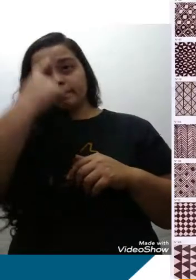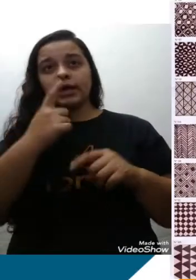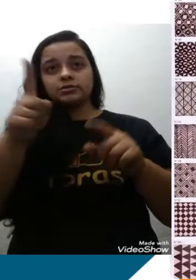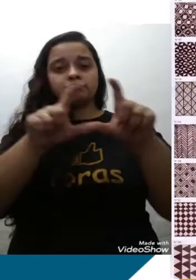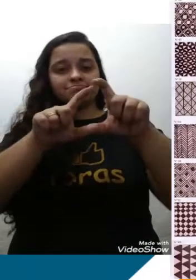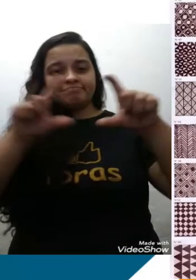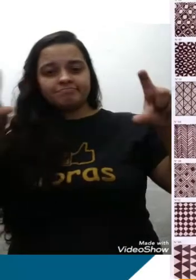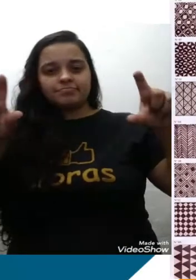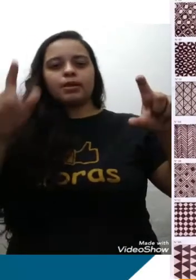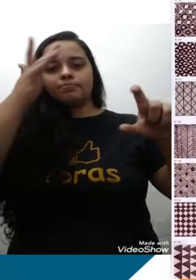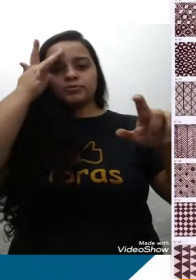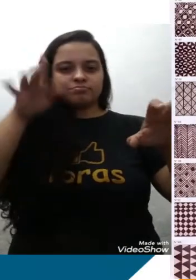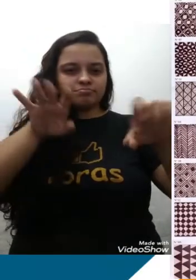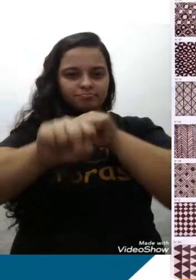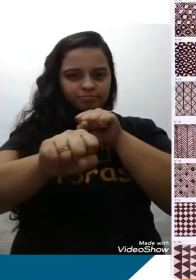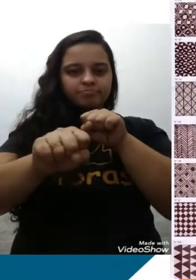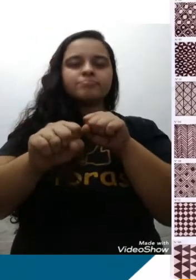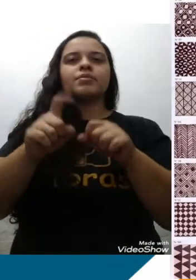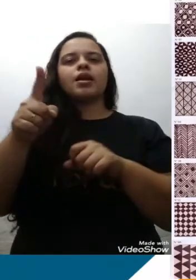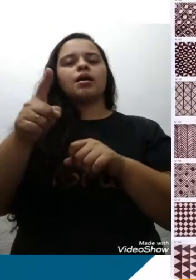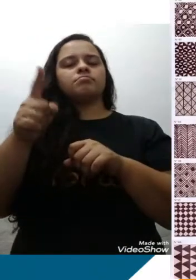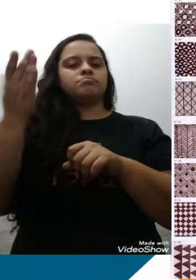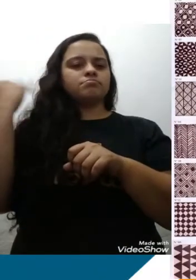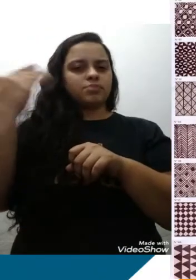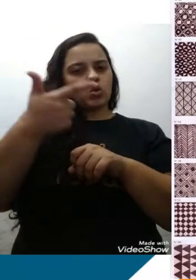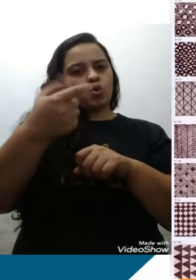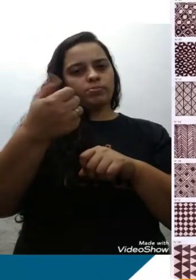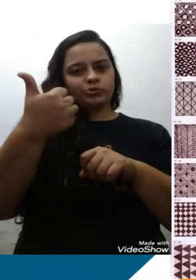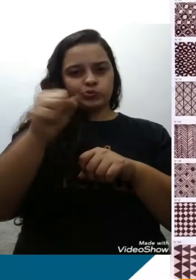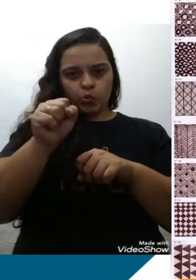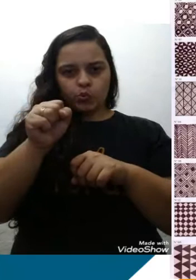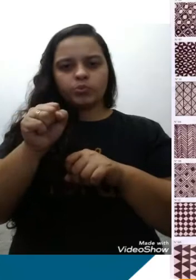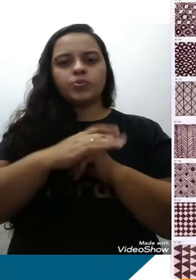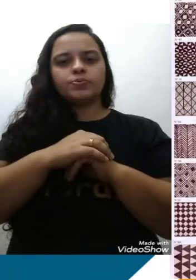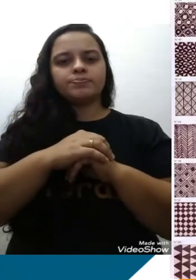Ou então essa foto belíssima, né, bastante representativa, ela é uma foto de 2018,